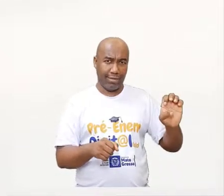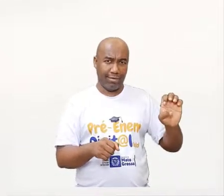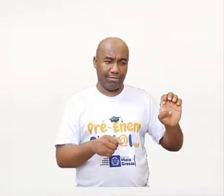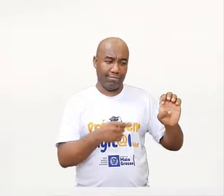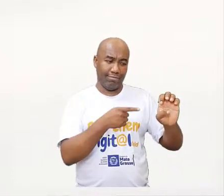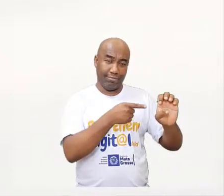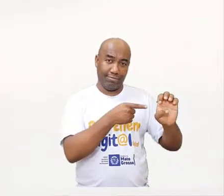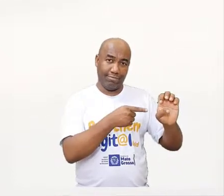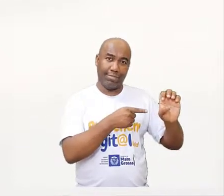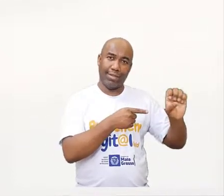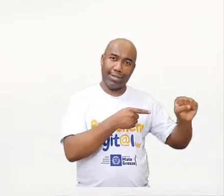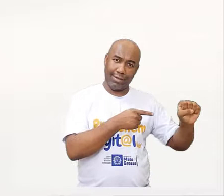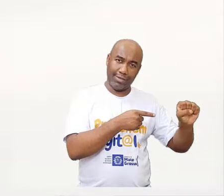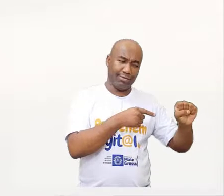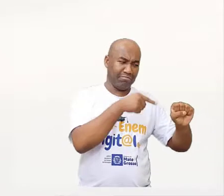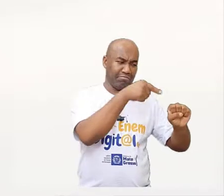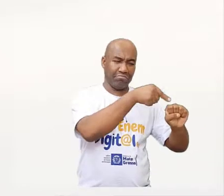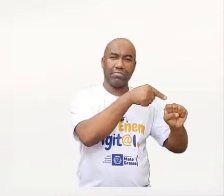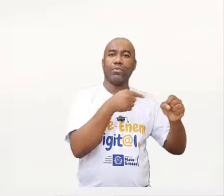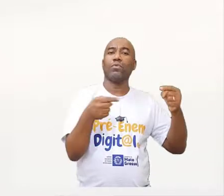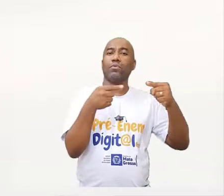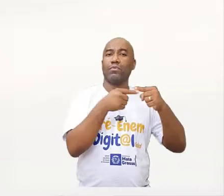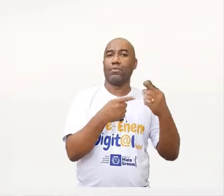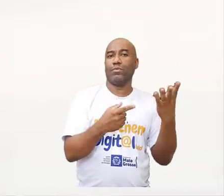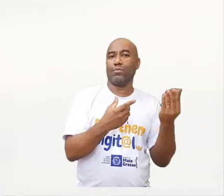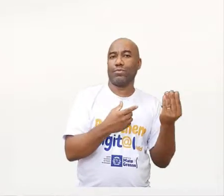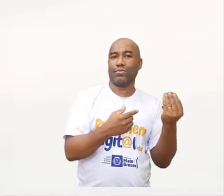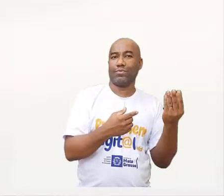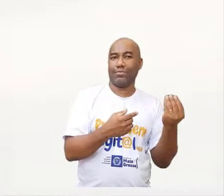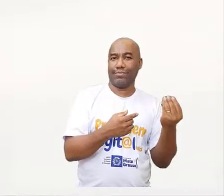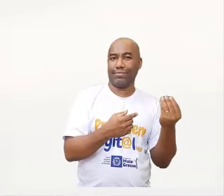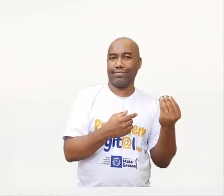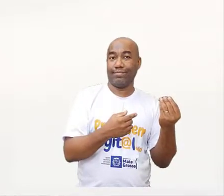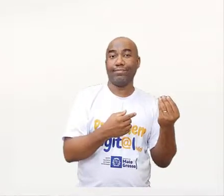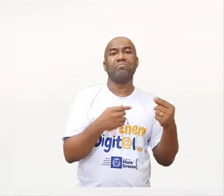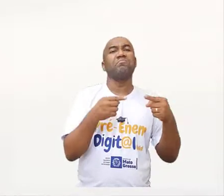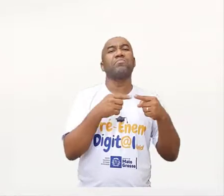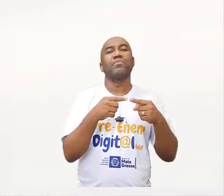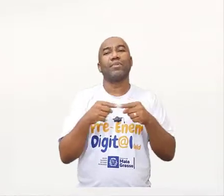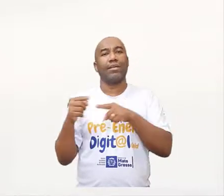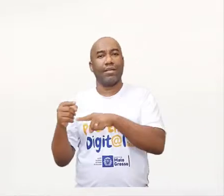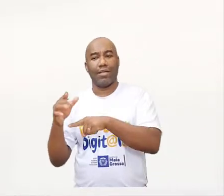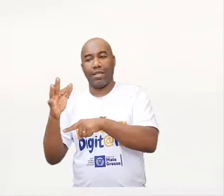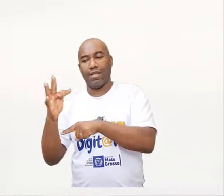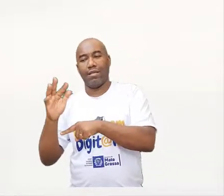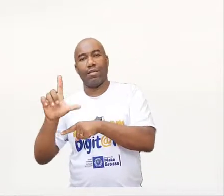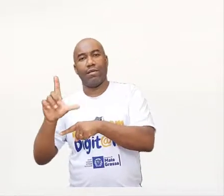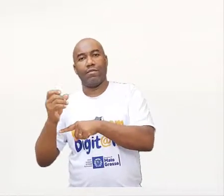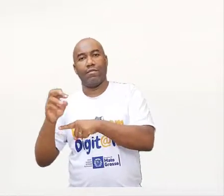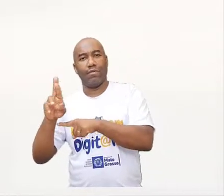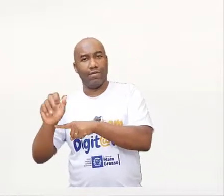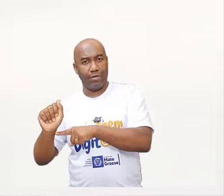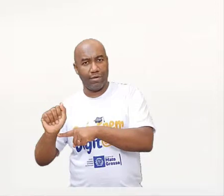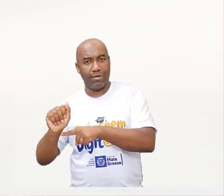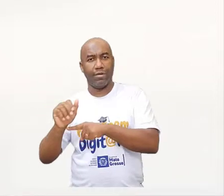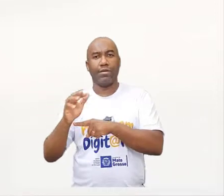dois substantivos e um adjetivo no plural. Porém, as regras